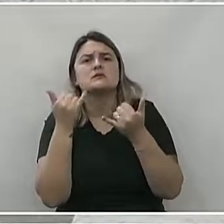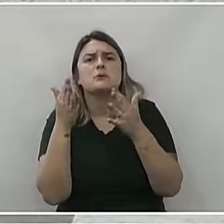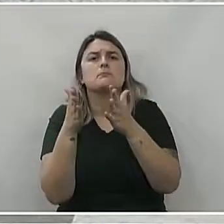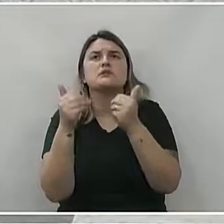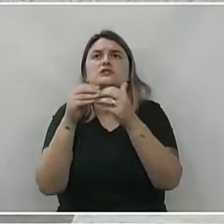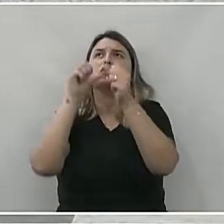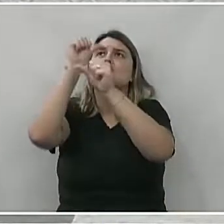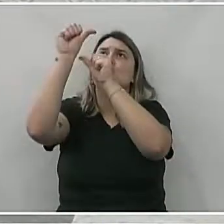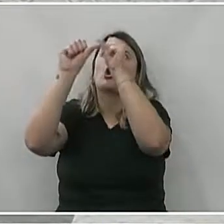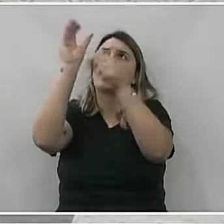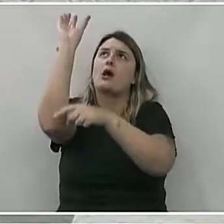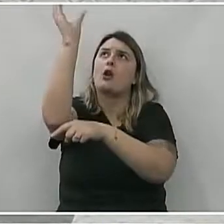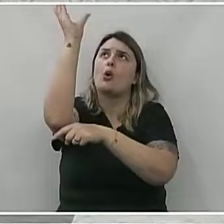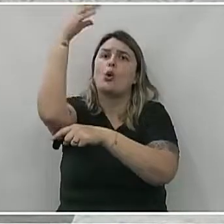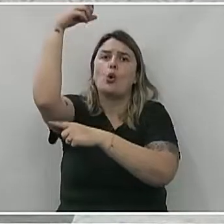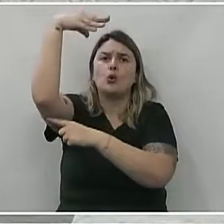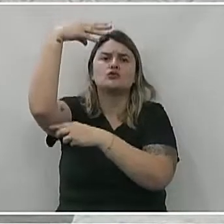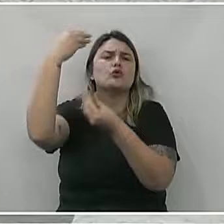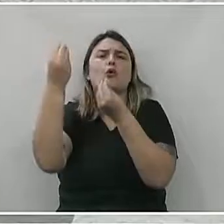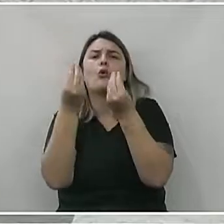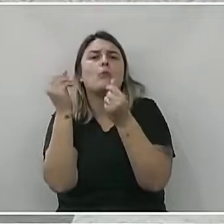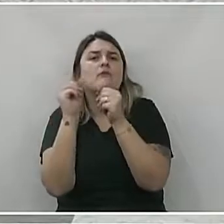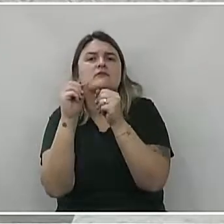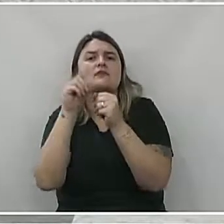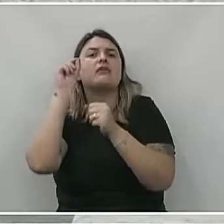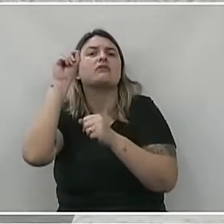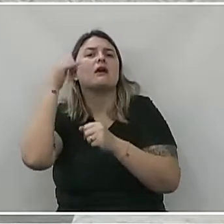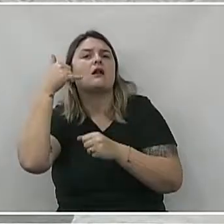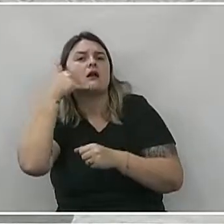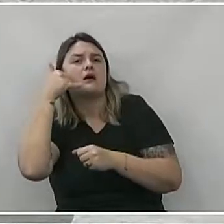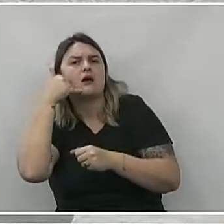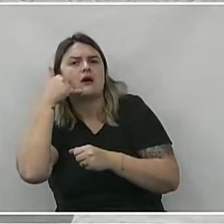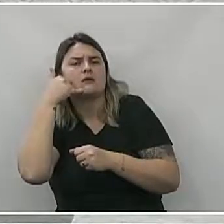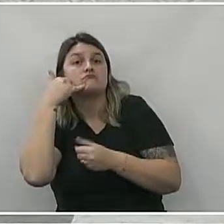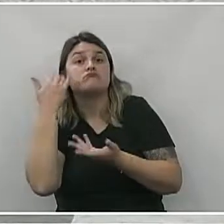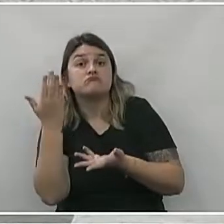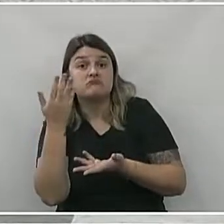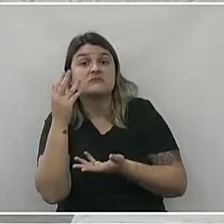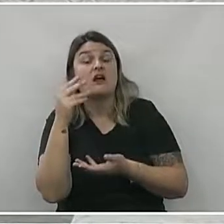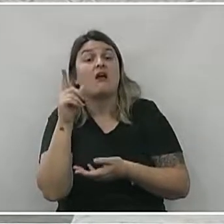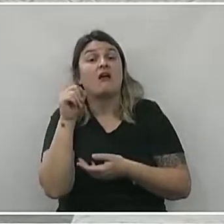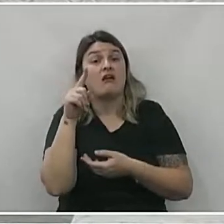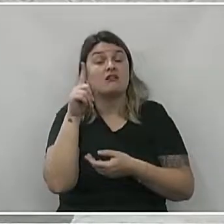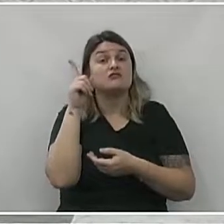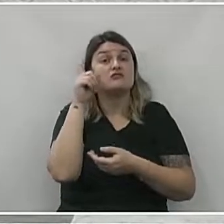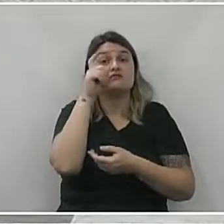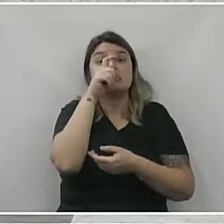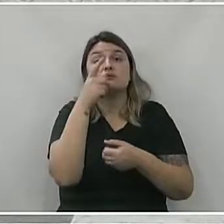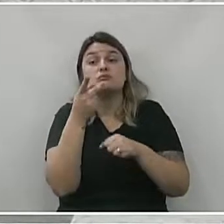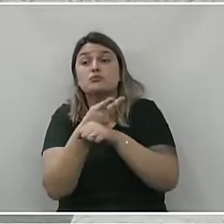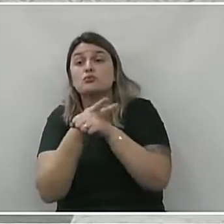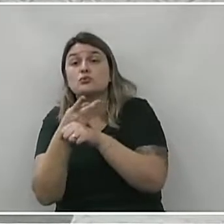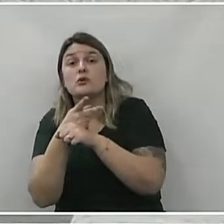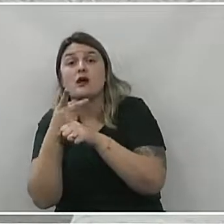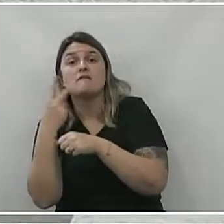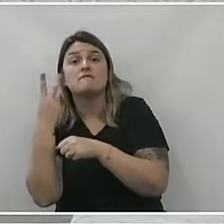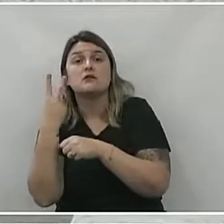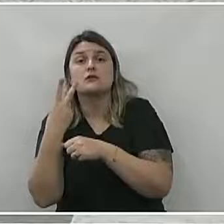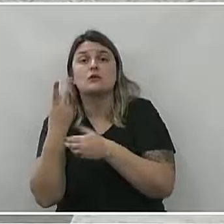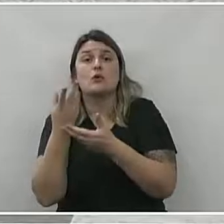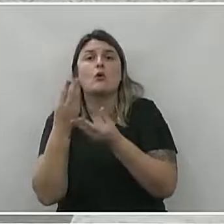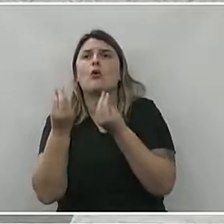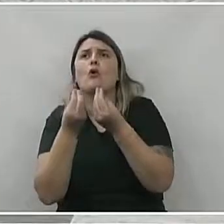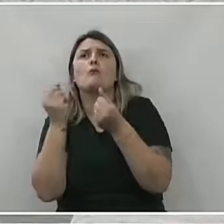a troca de lâmpadas. Como fazer? Para quem ligar? Não é raro que os munícipes tenham procurado os vereadores para fazer